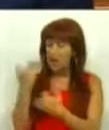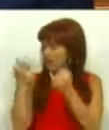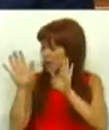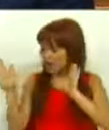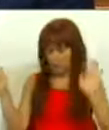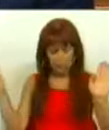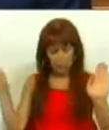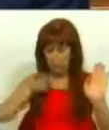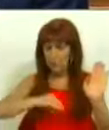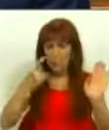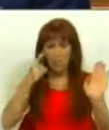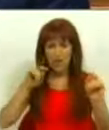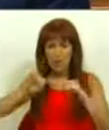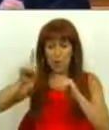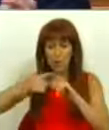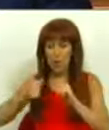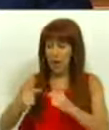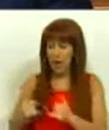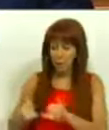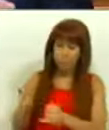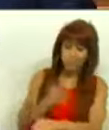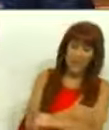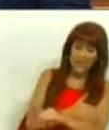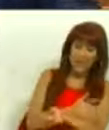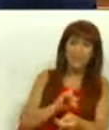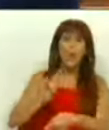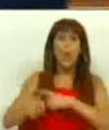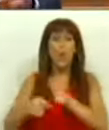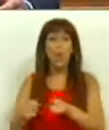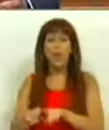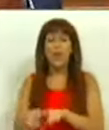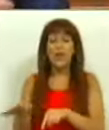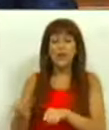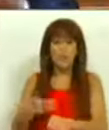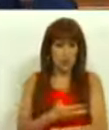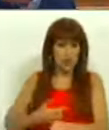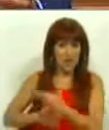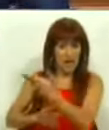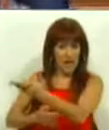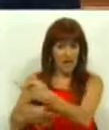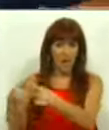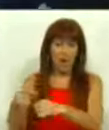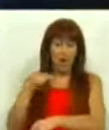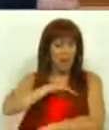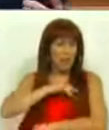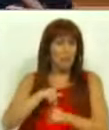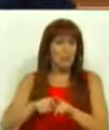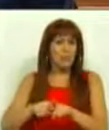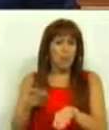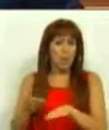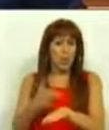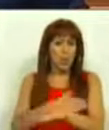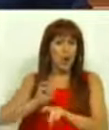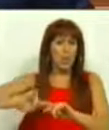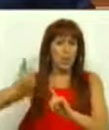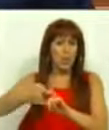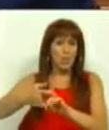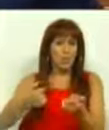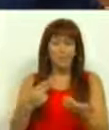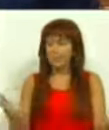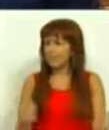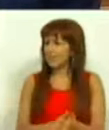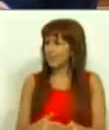independentemente dos rendimentos conhecidos no ano civil imediatamente anterior, aqueles que caem em situação de desemprego e que têm os rendimentos ainda do ano anterior.